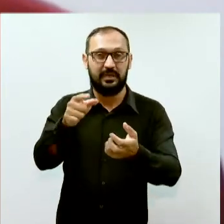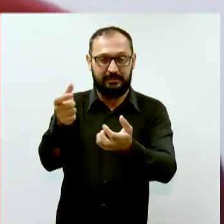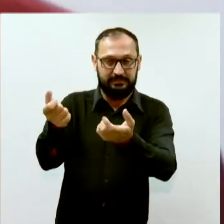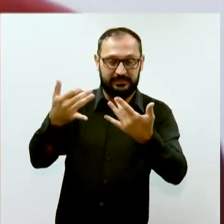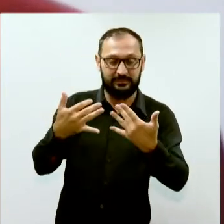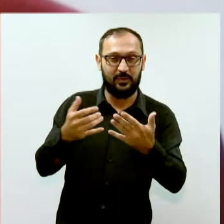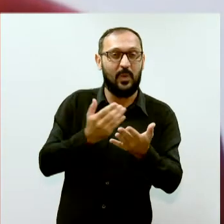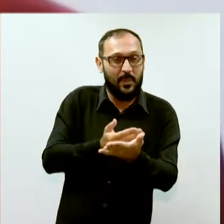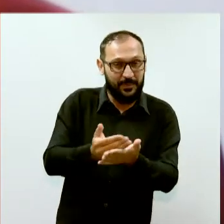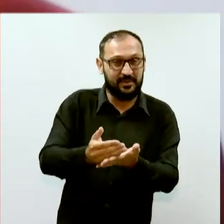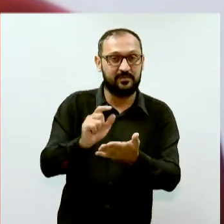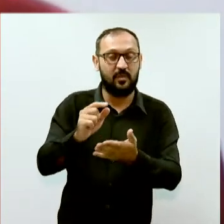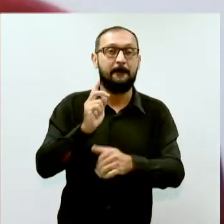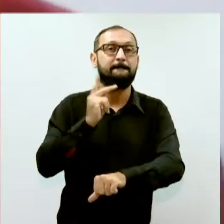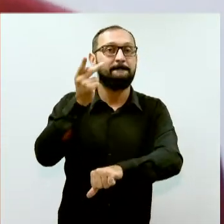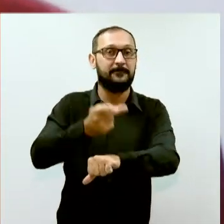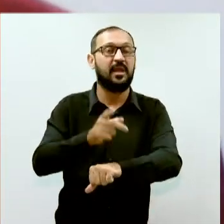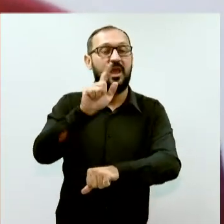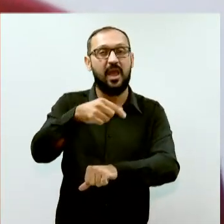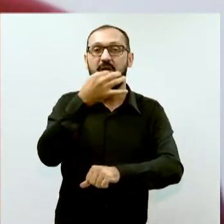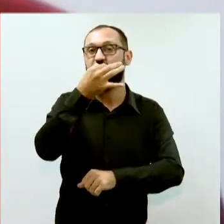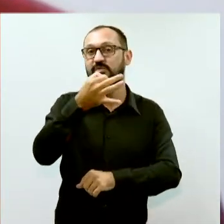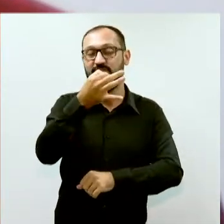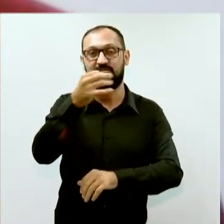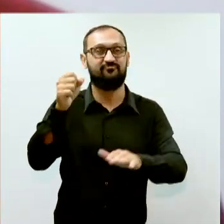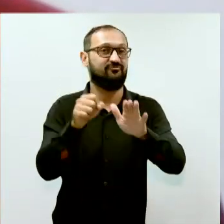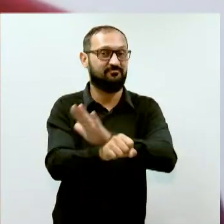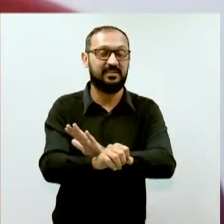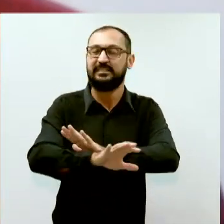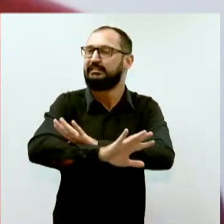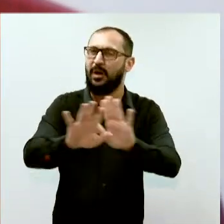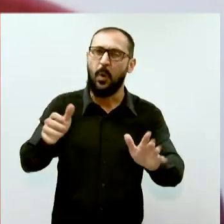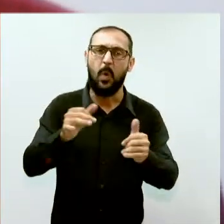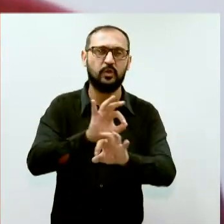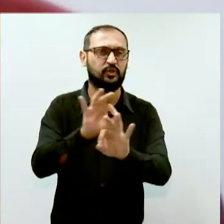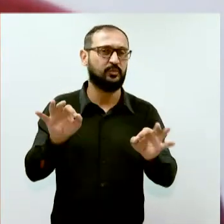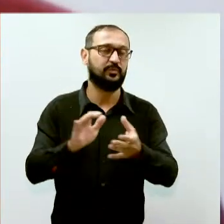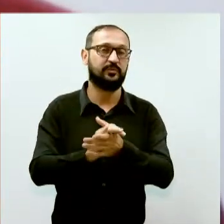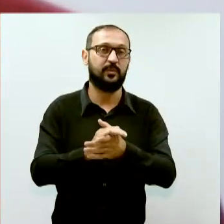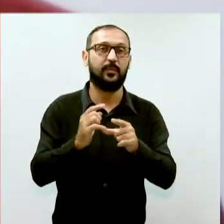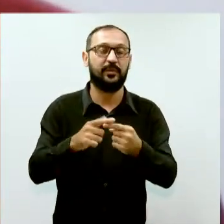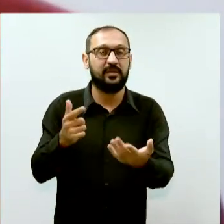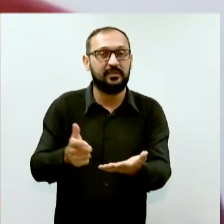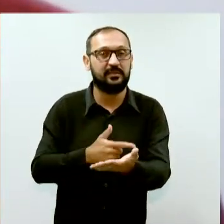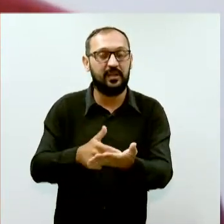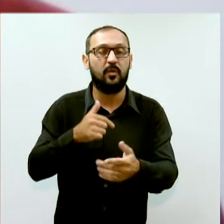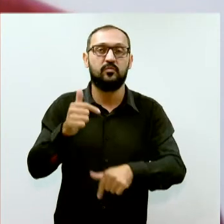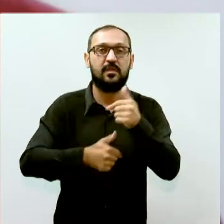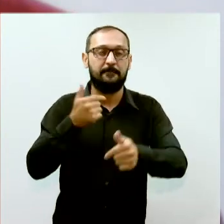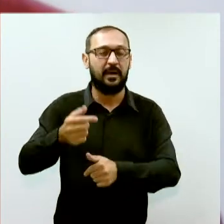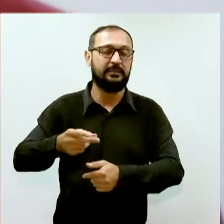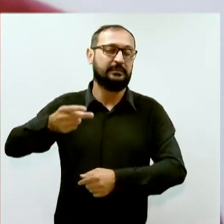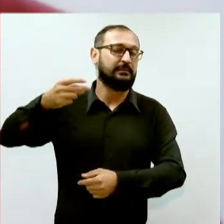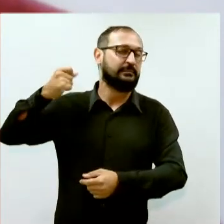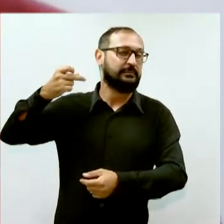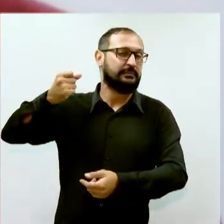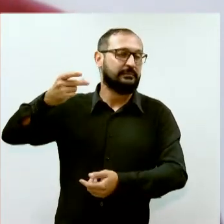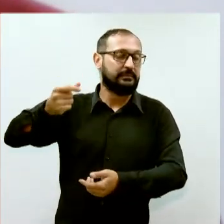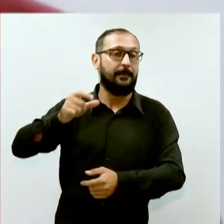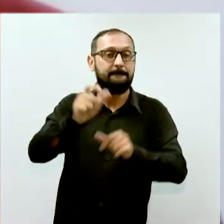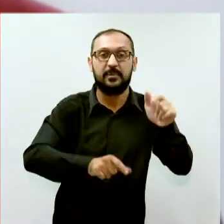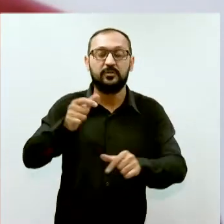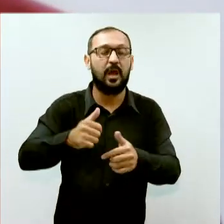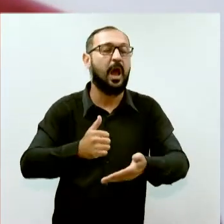no início, o maior prêmio é a indicação, né? Esse livro, ele é resultado de um trabalho de muito tempo, de